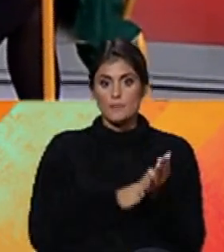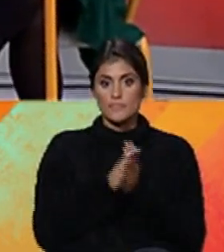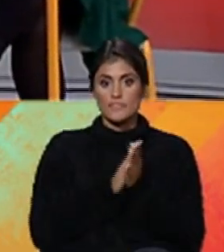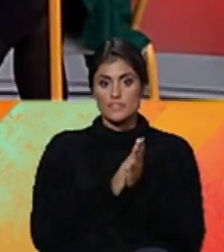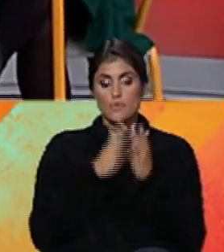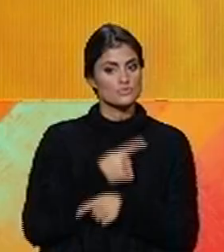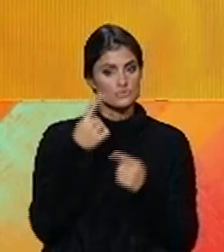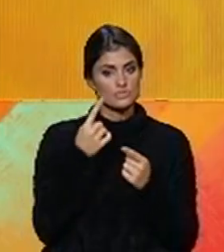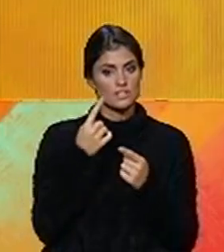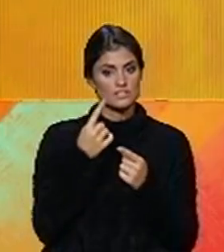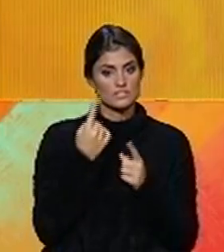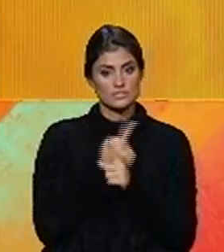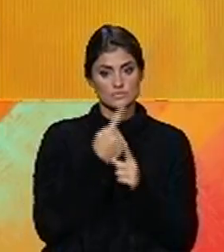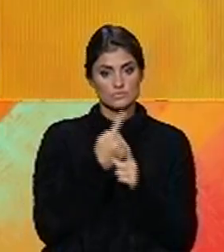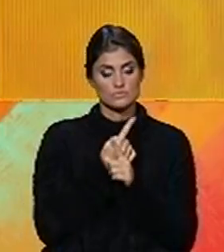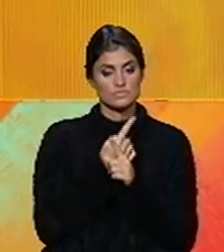nosso Facebook para...